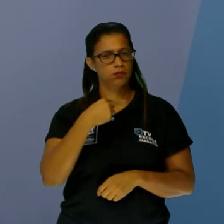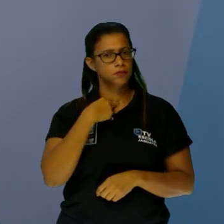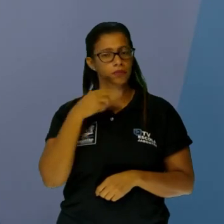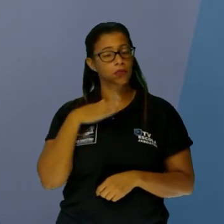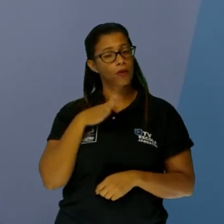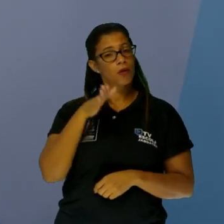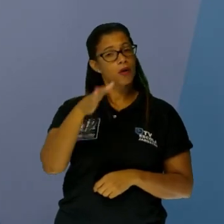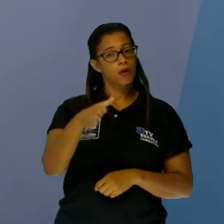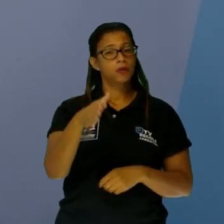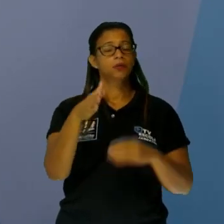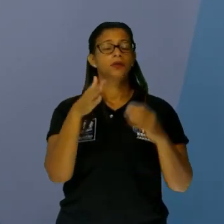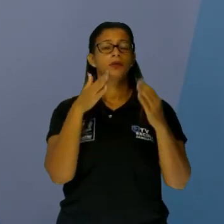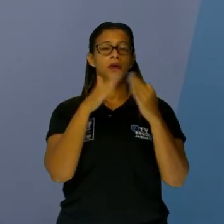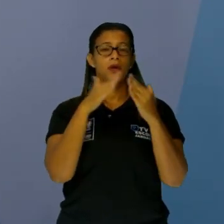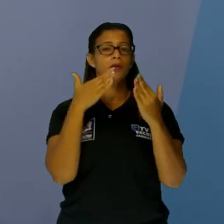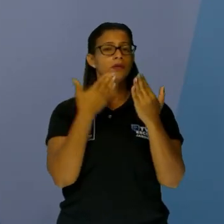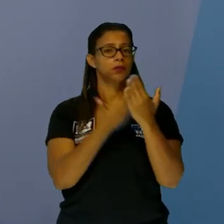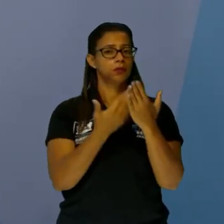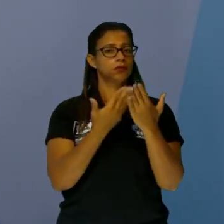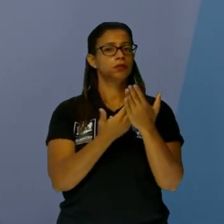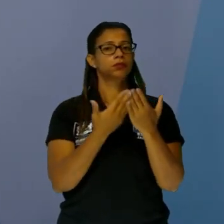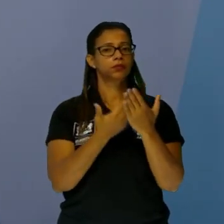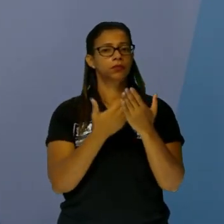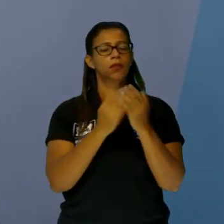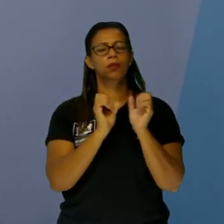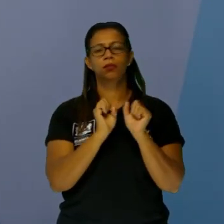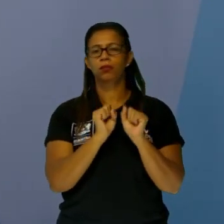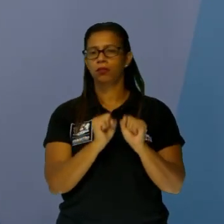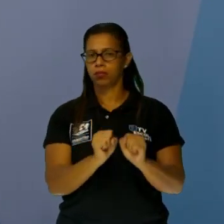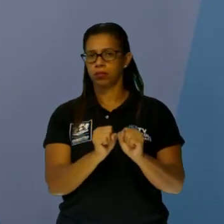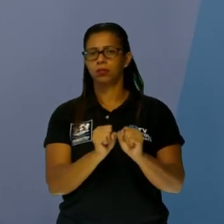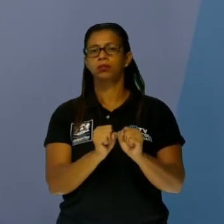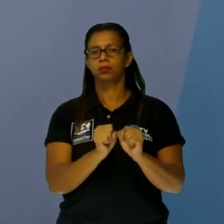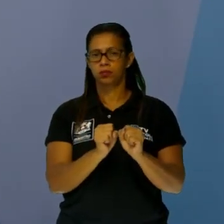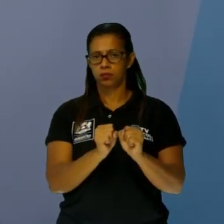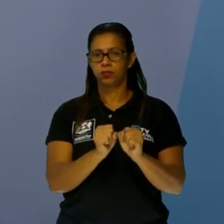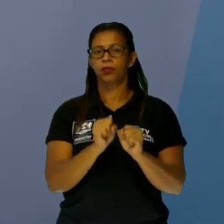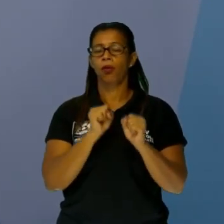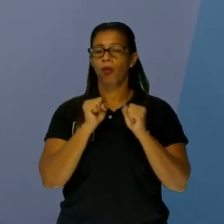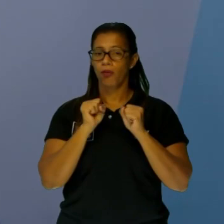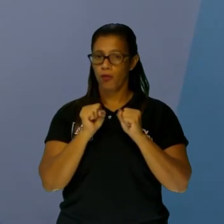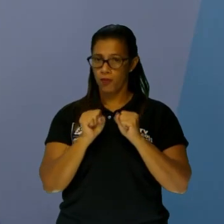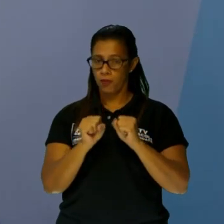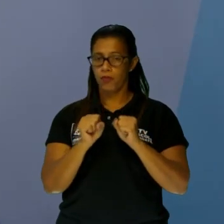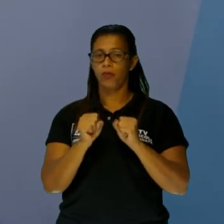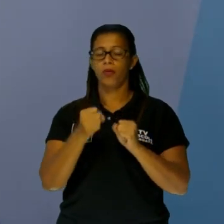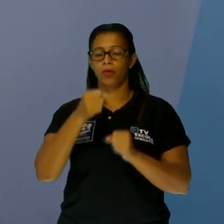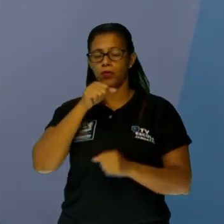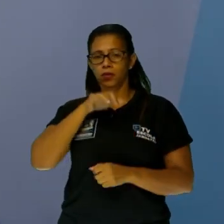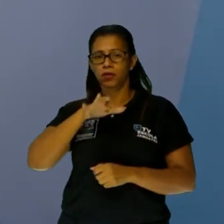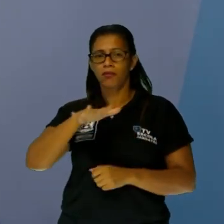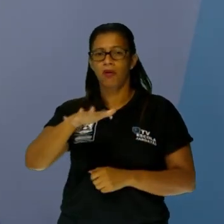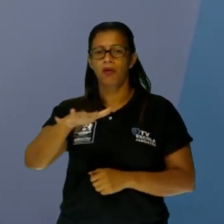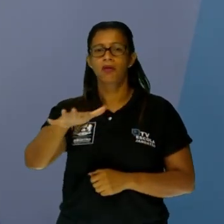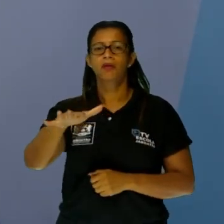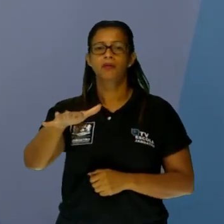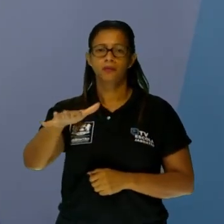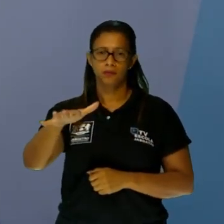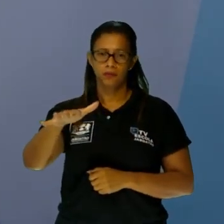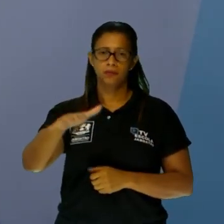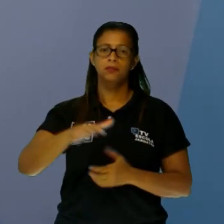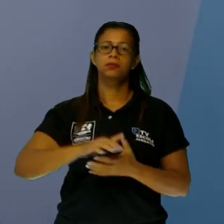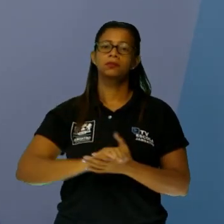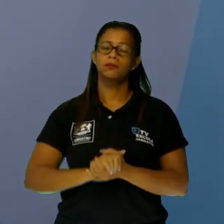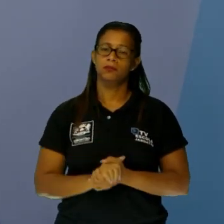ir aí para a escola, porque daí eles podem, né, passar para os colegas, para o professor, né, para o gestor